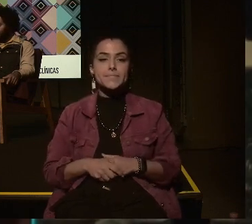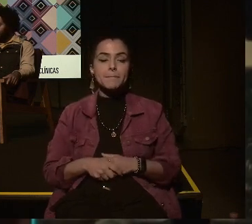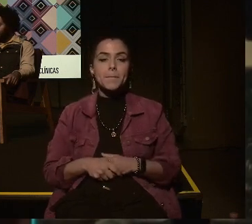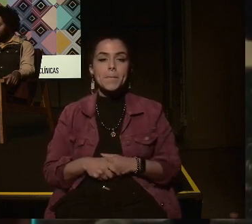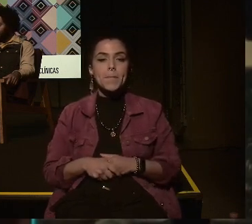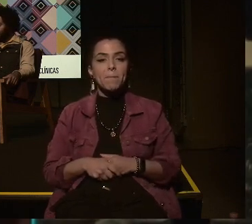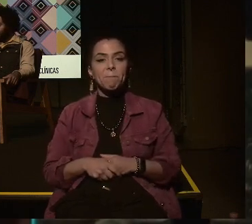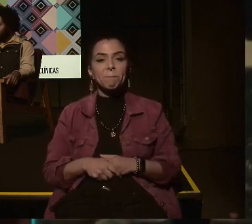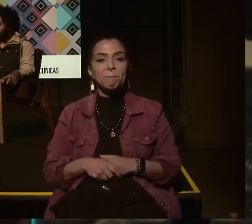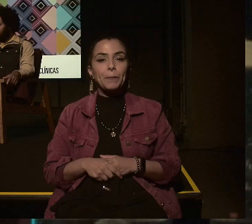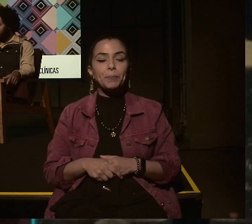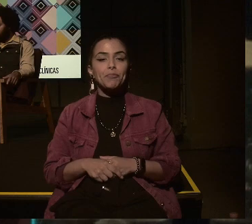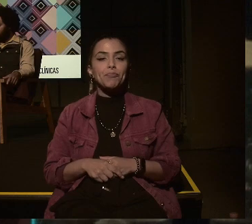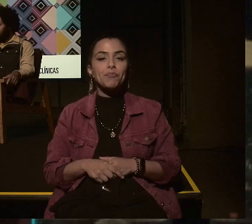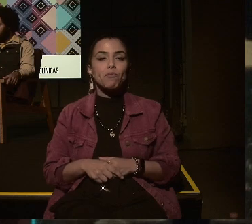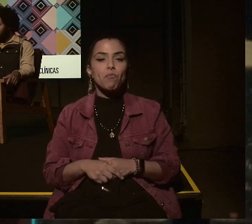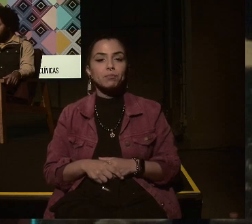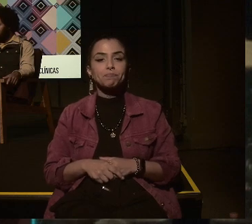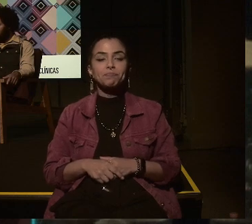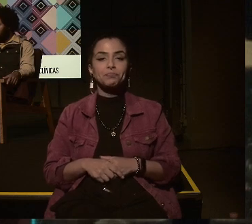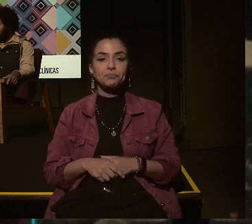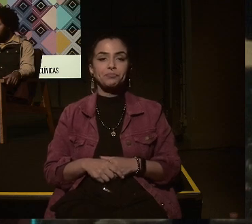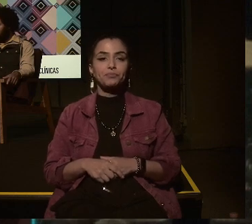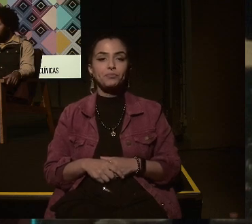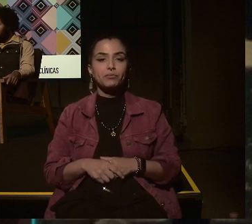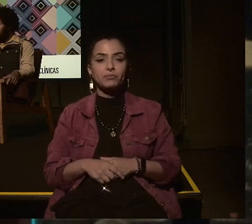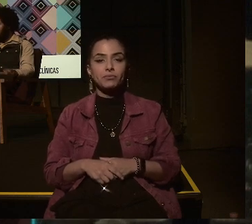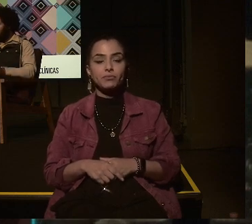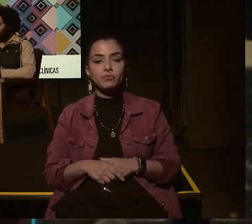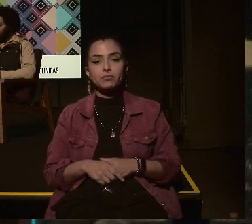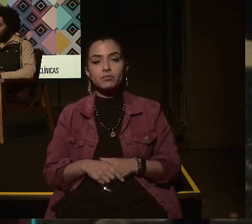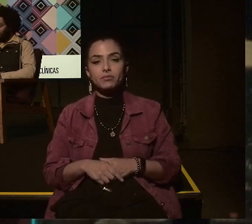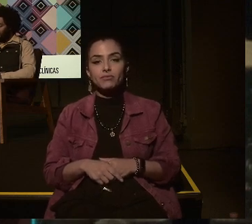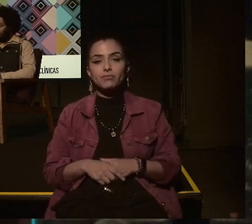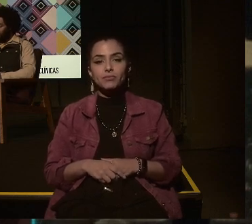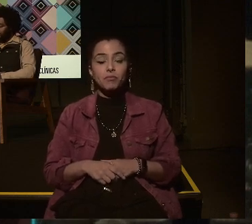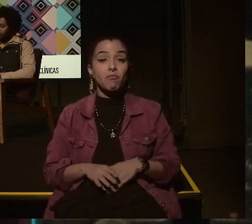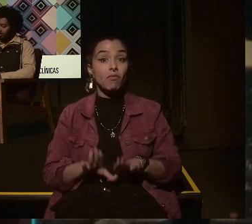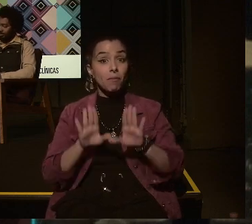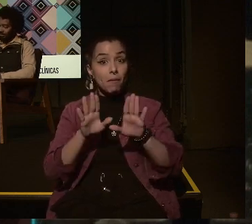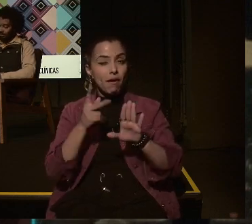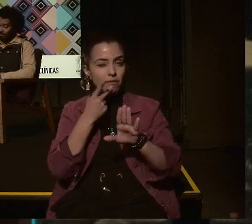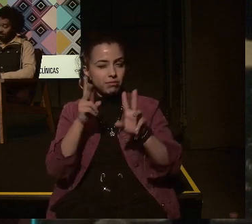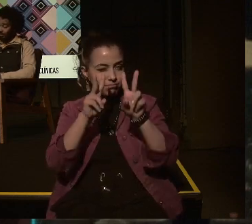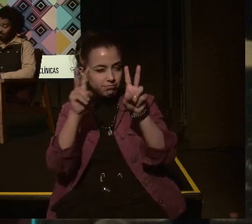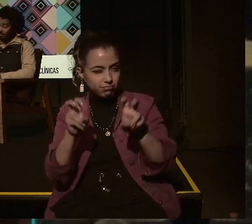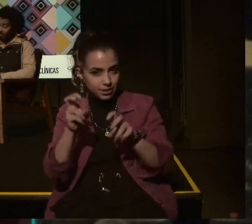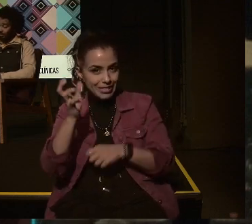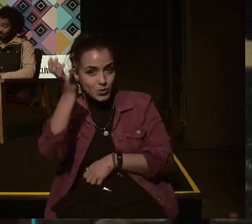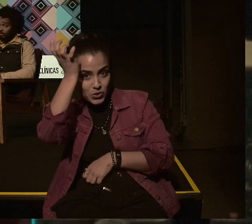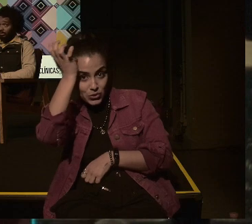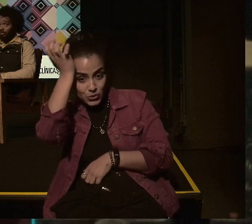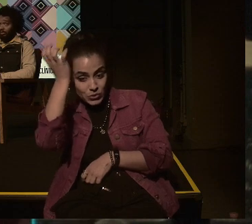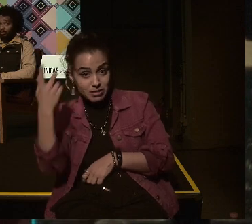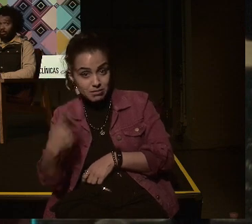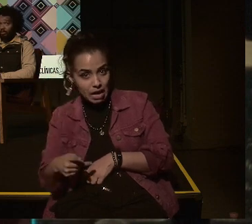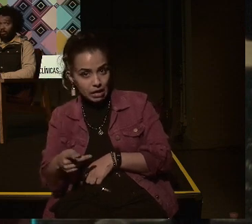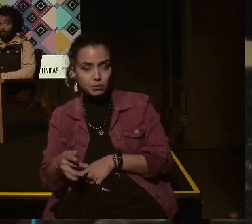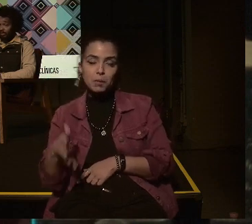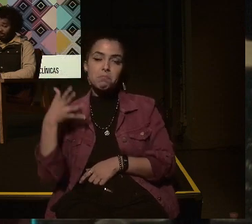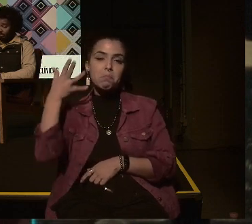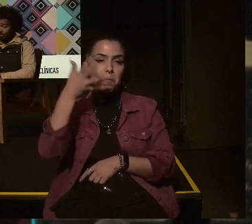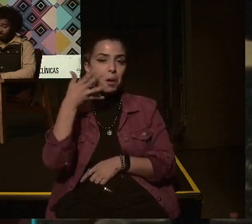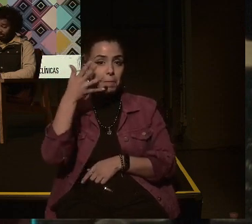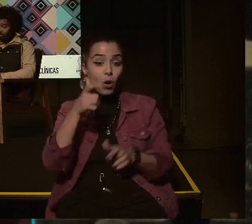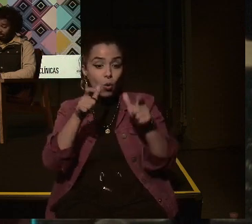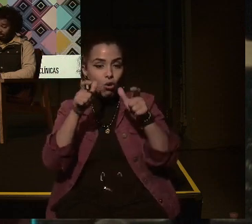E fazer isso no SESC, que é um dos espaços que eu sempre gosto de lembrar, que foi um